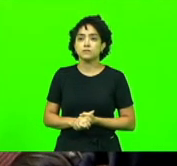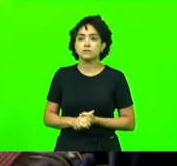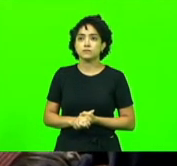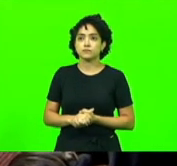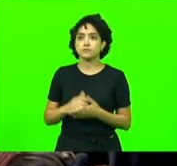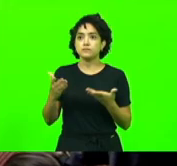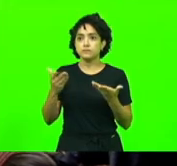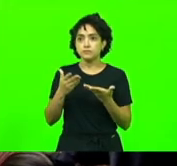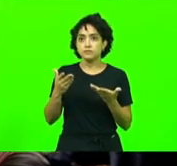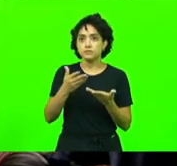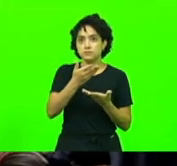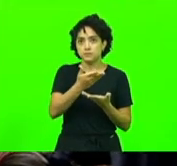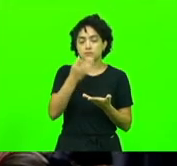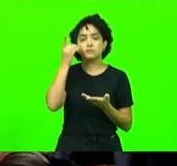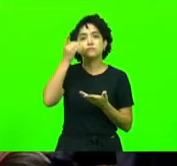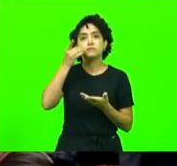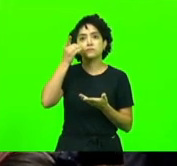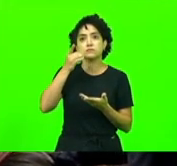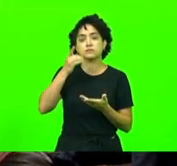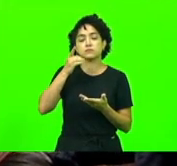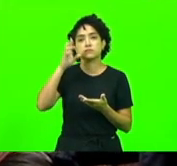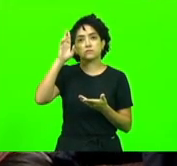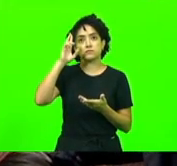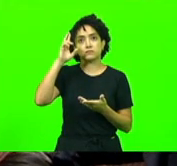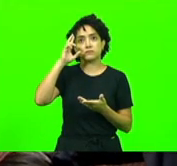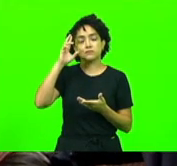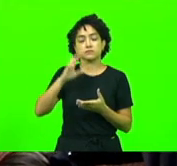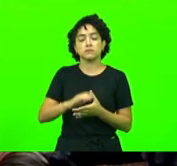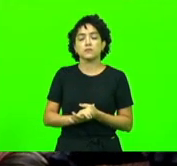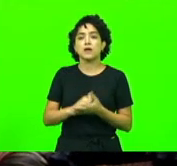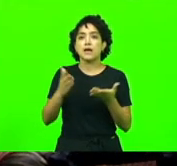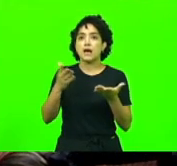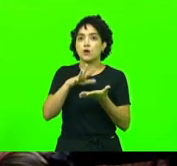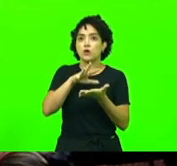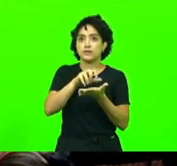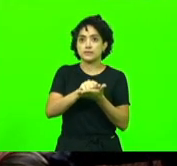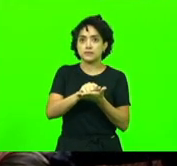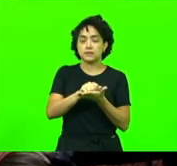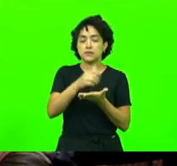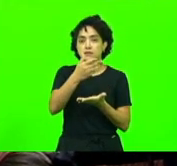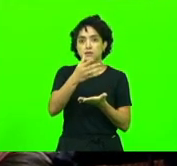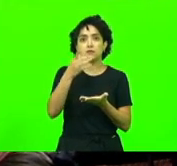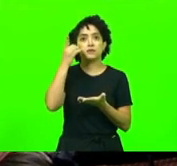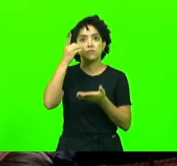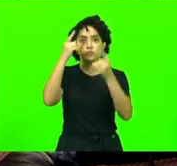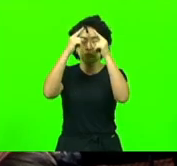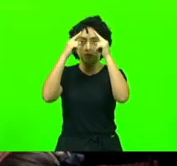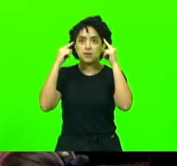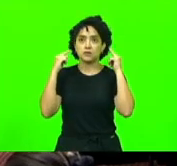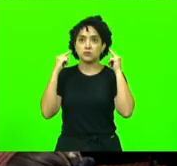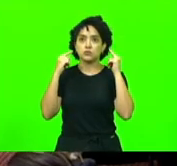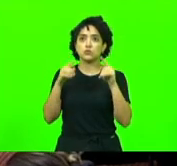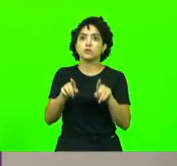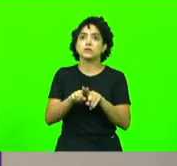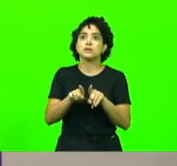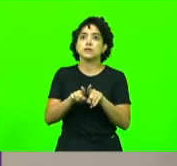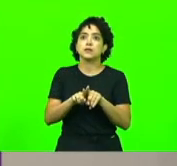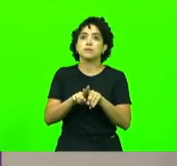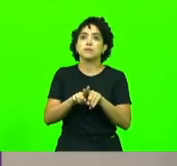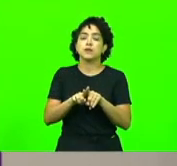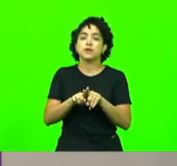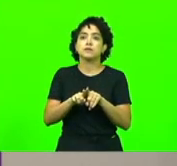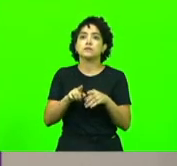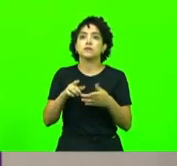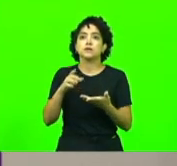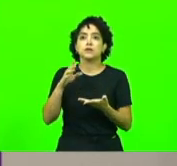Obrigado ao deputado Ricardo Alba. Ainda temos escrito deputado Neudir Sareta, deputado Fernando Klenli,